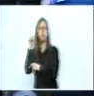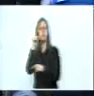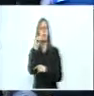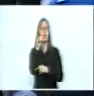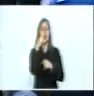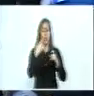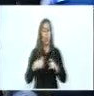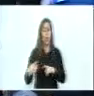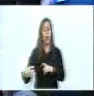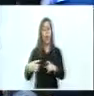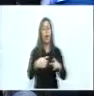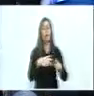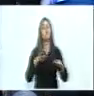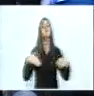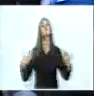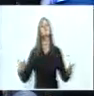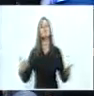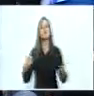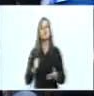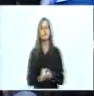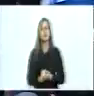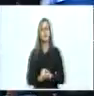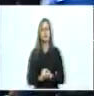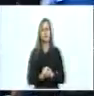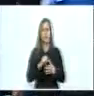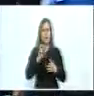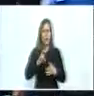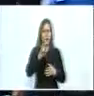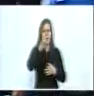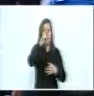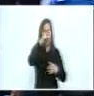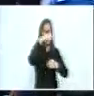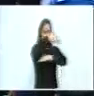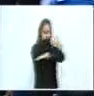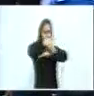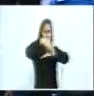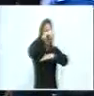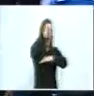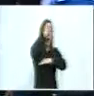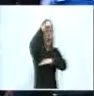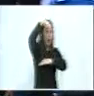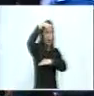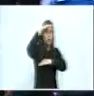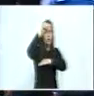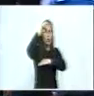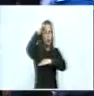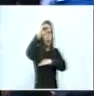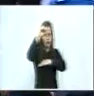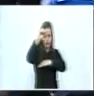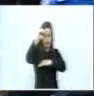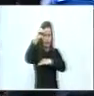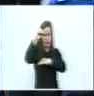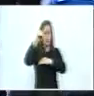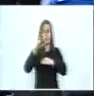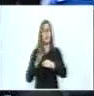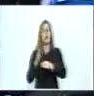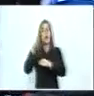seguintes locais: escadas de acesso da rua Antônio Torres à Avenida Olívia de